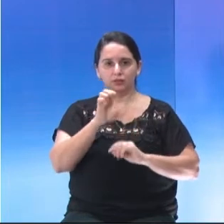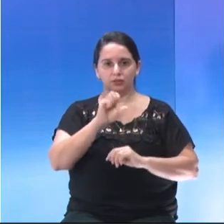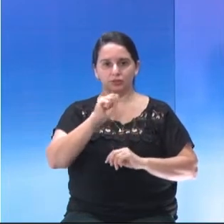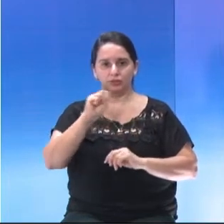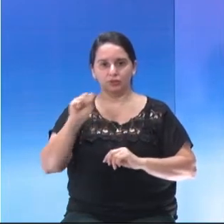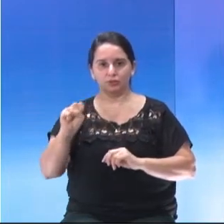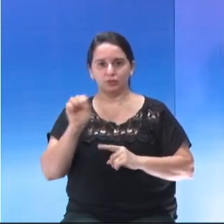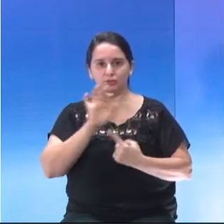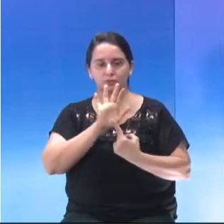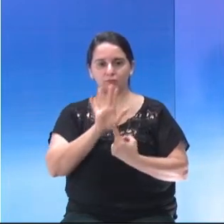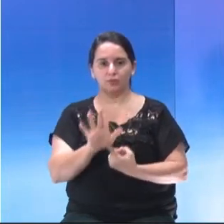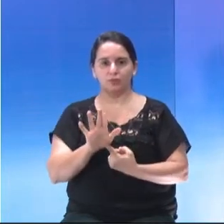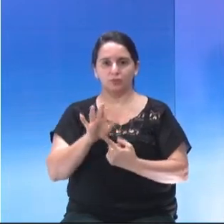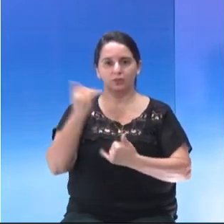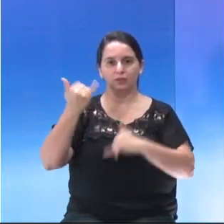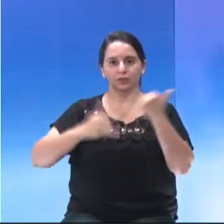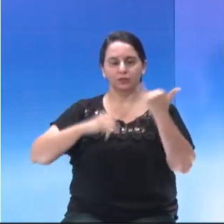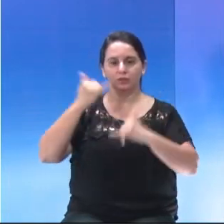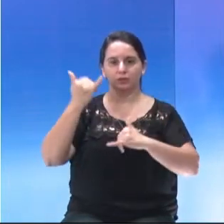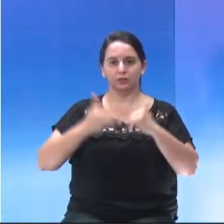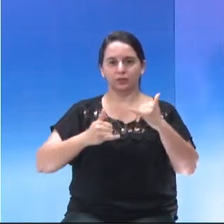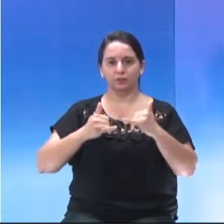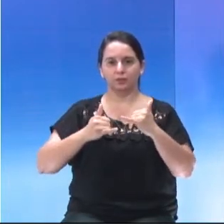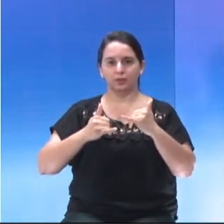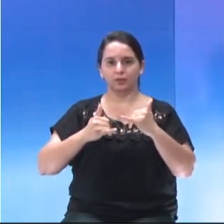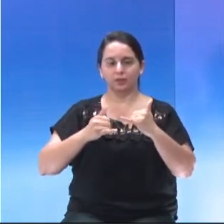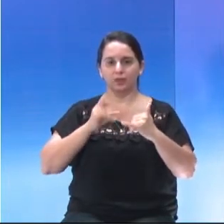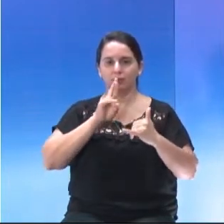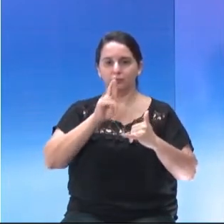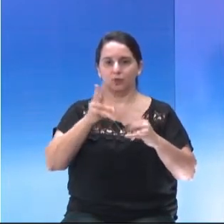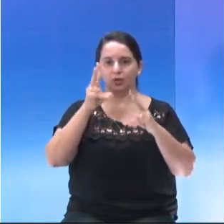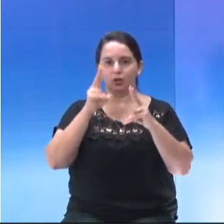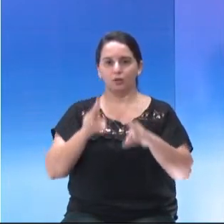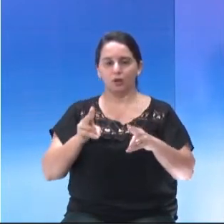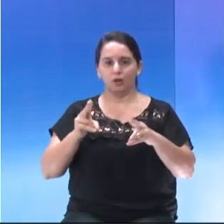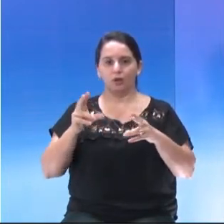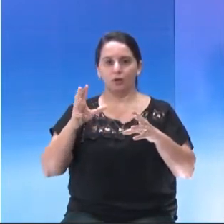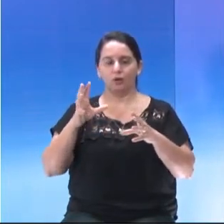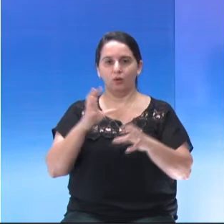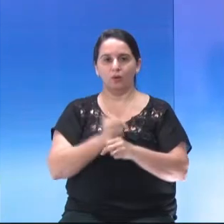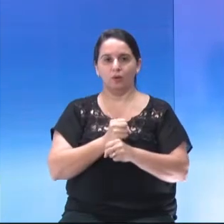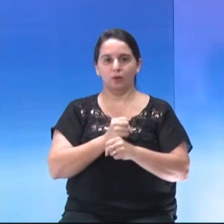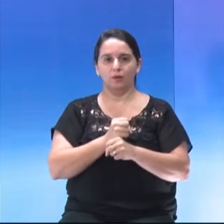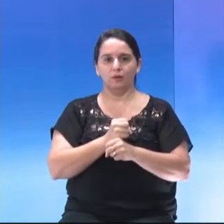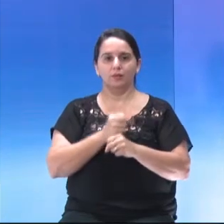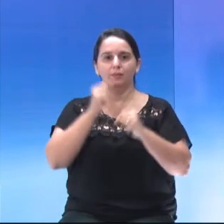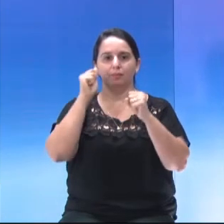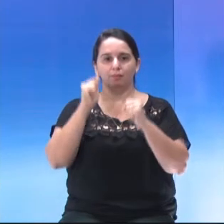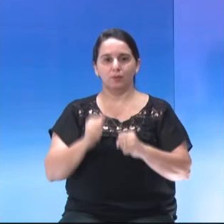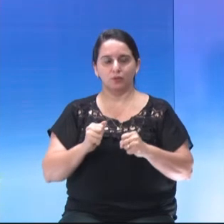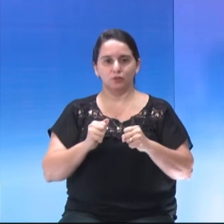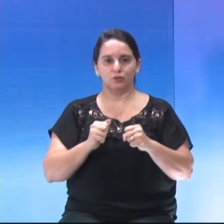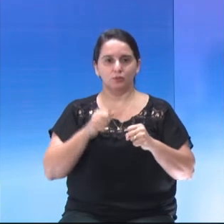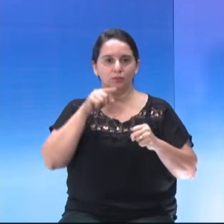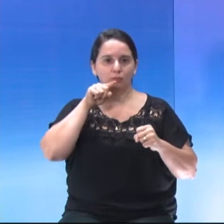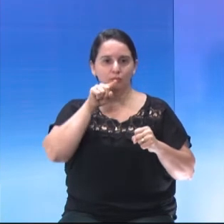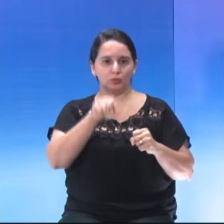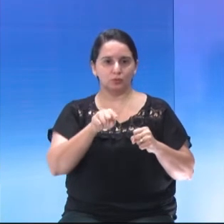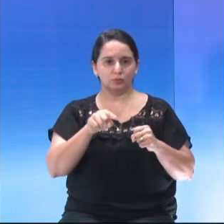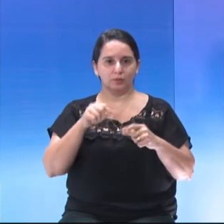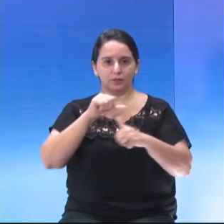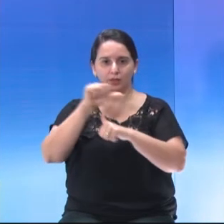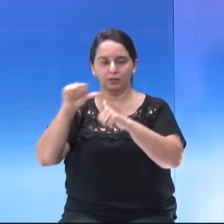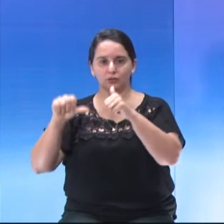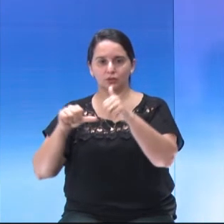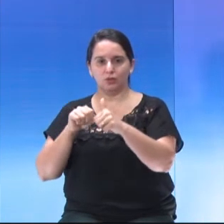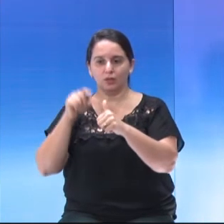equações químicas como se fossem equações matemáticas, em que você pode multiplicar, inverter ou